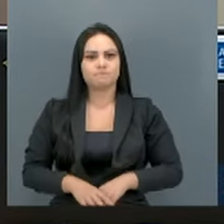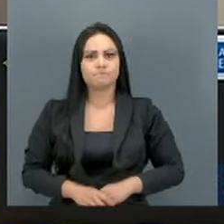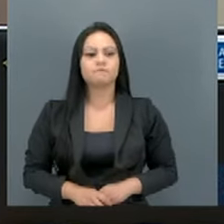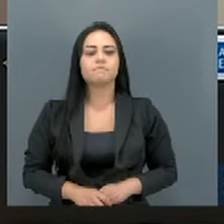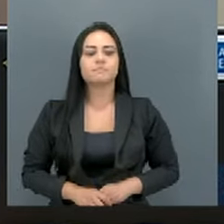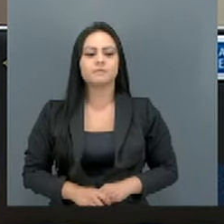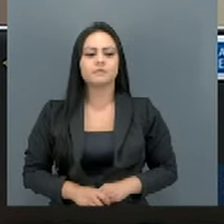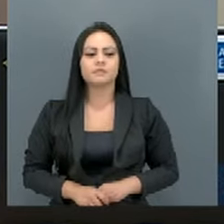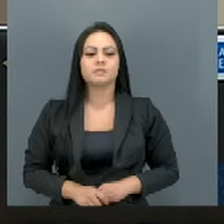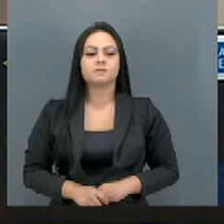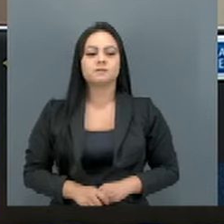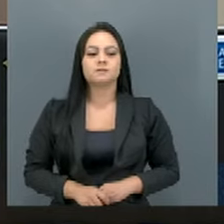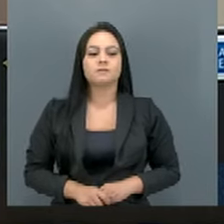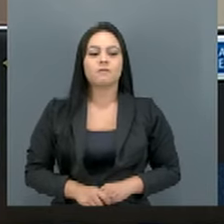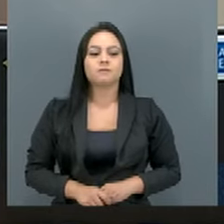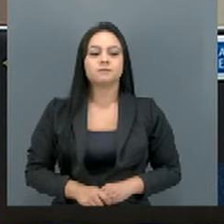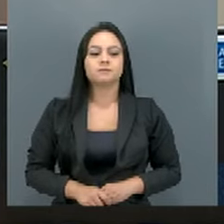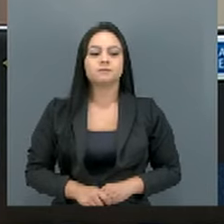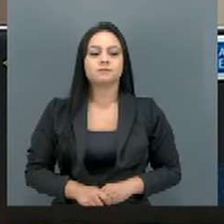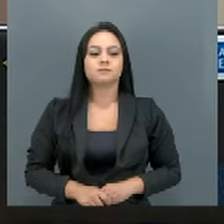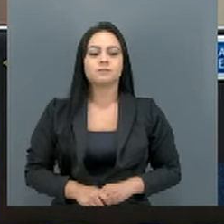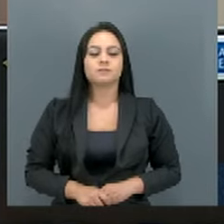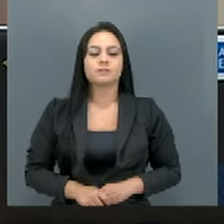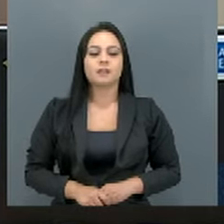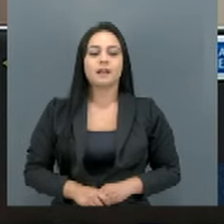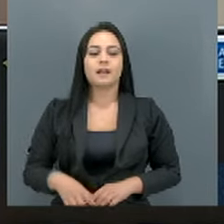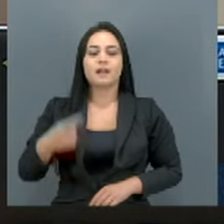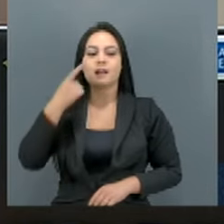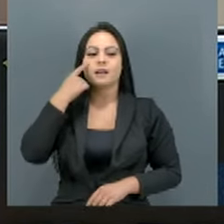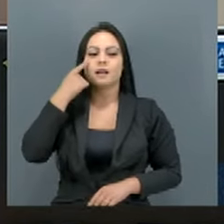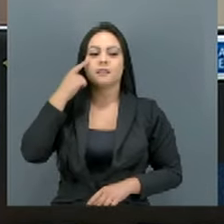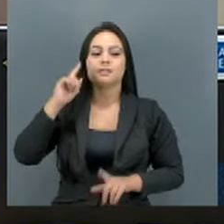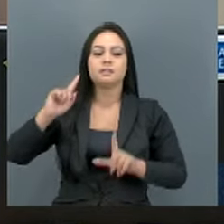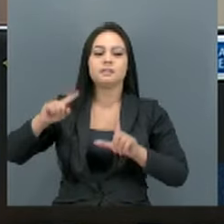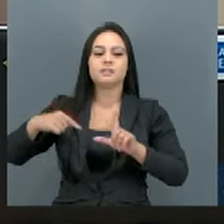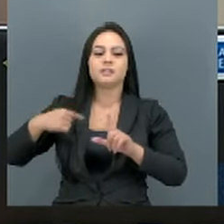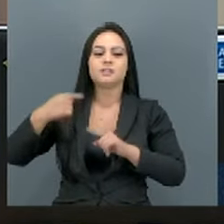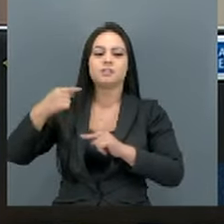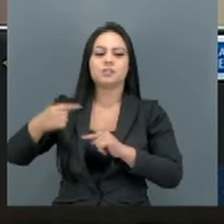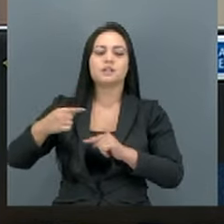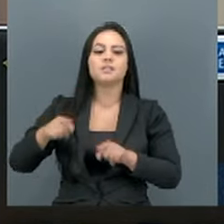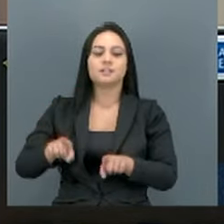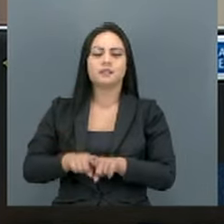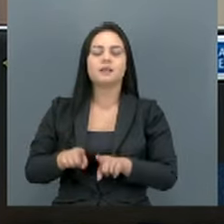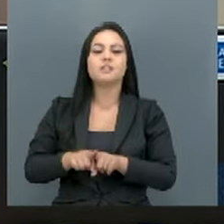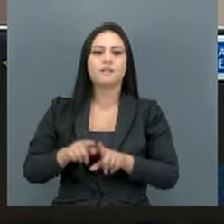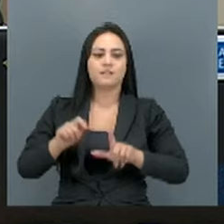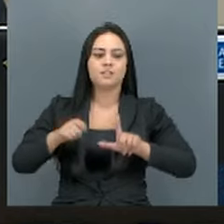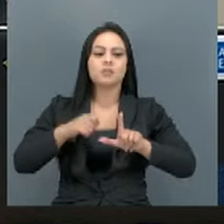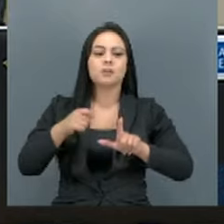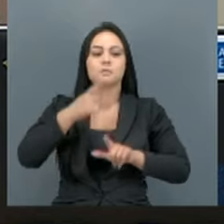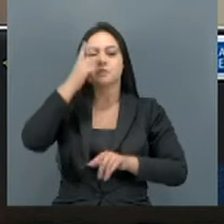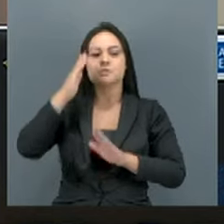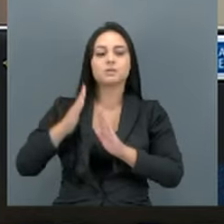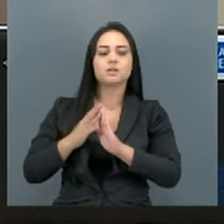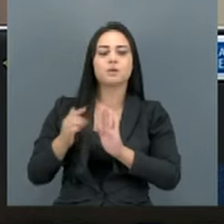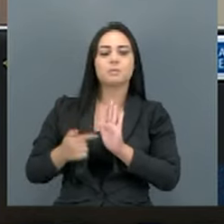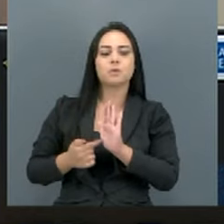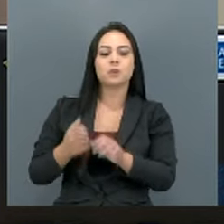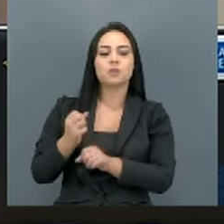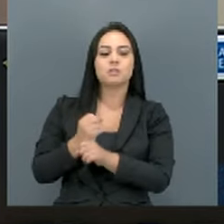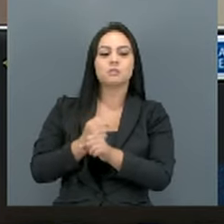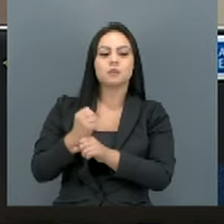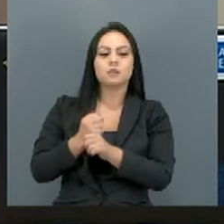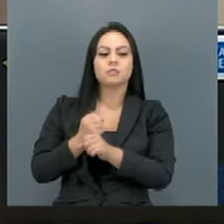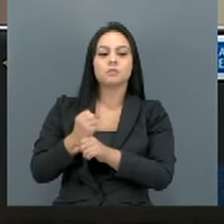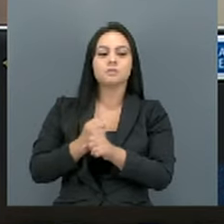Vamos então, deixa eu mostrar mais um vídeo aqui, onde moradores mostram um problema lá no Alto Iriri, no